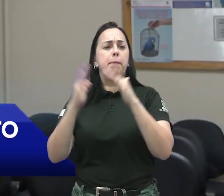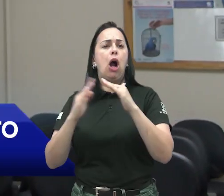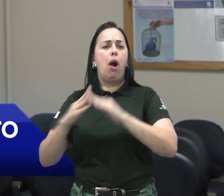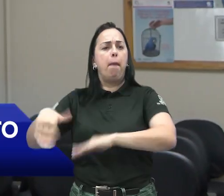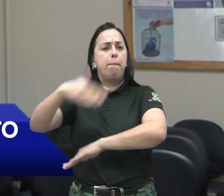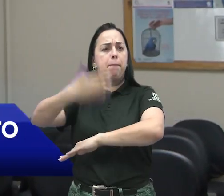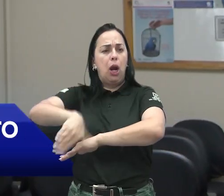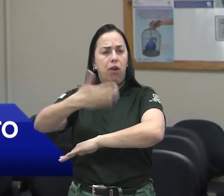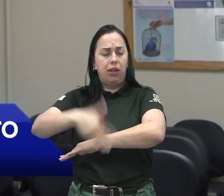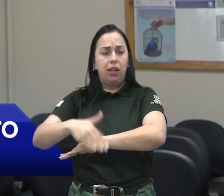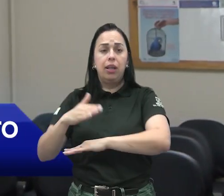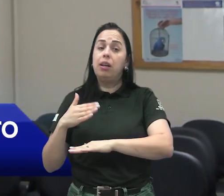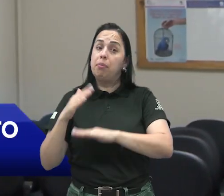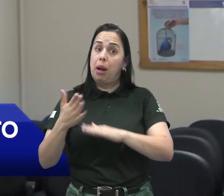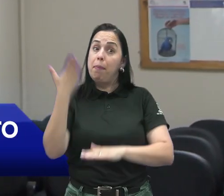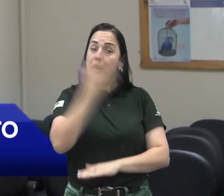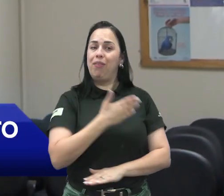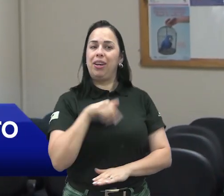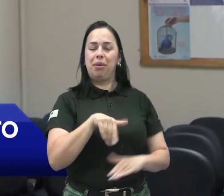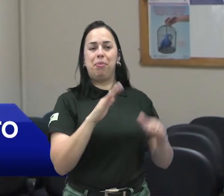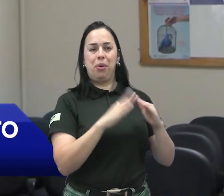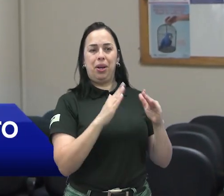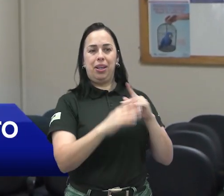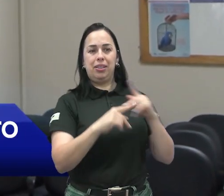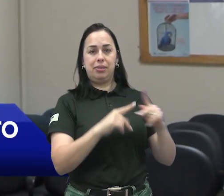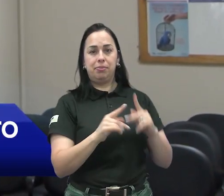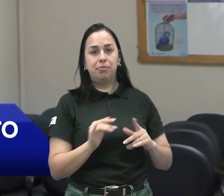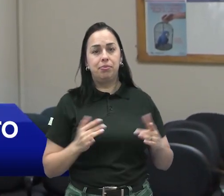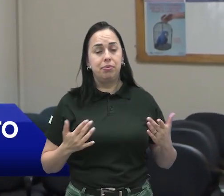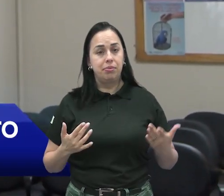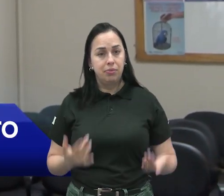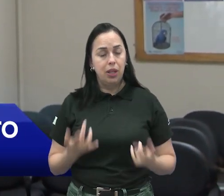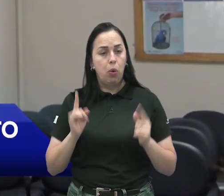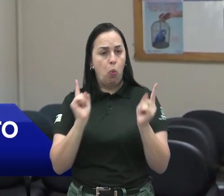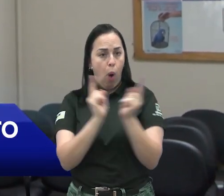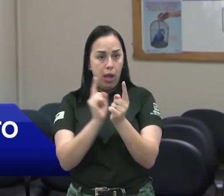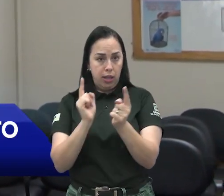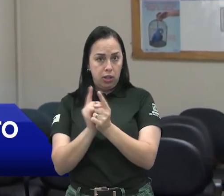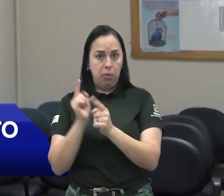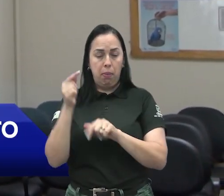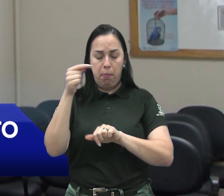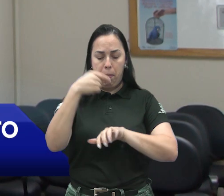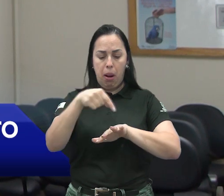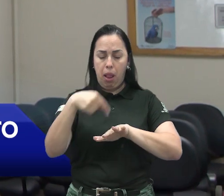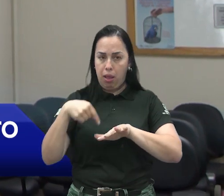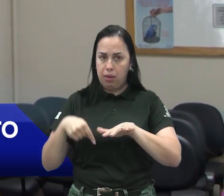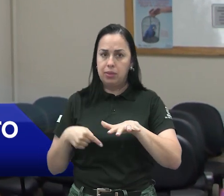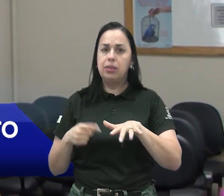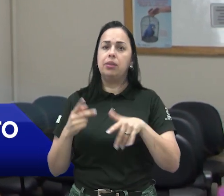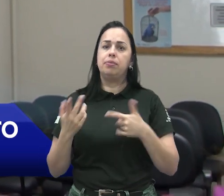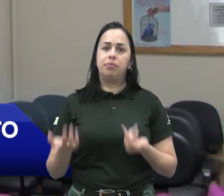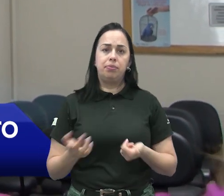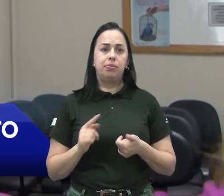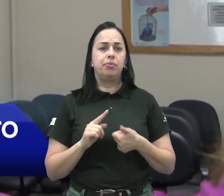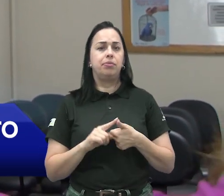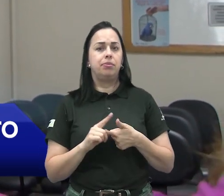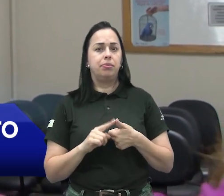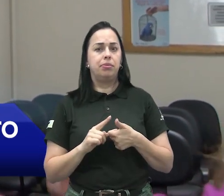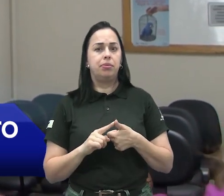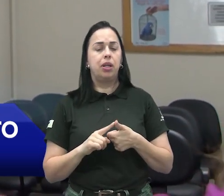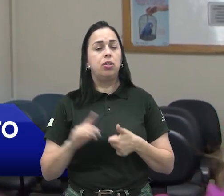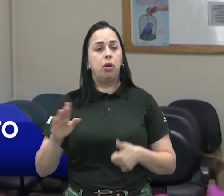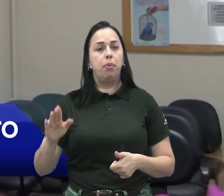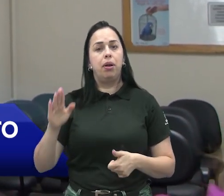residência, para a gente comprovar aí que mora aqui em São José dos Campos, por exemplo. Os serviços que a gente tem mais procura